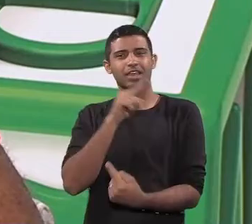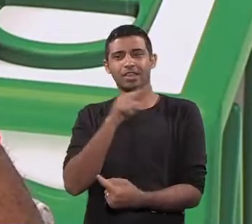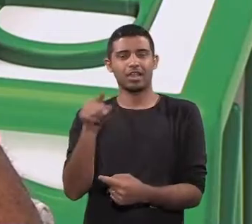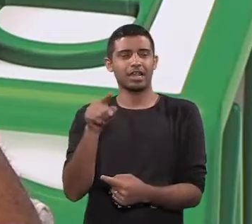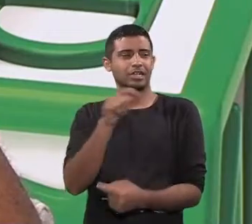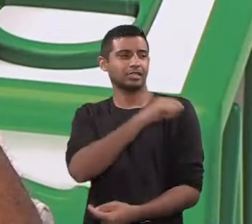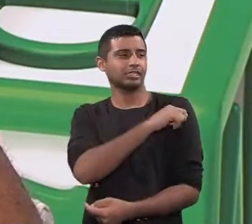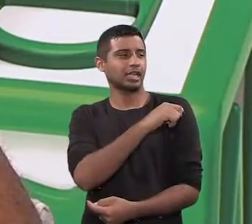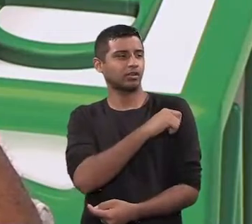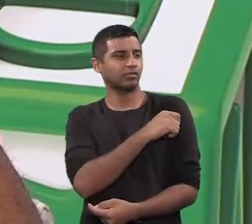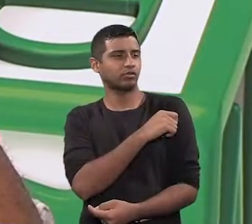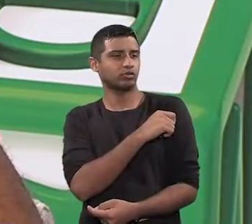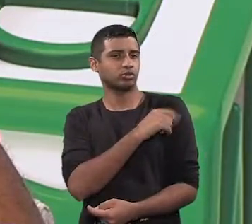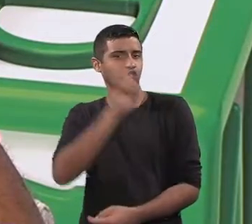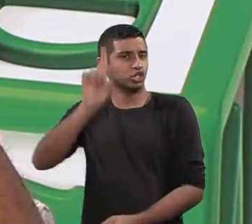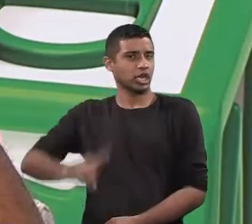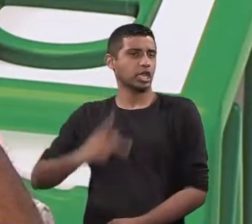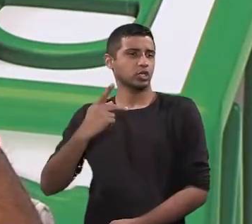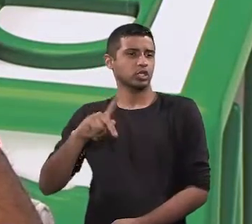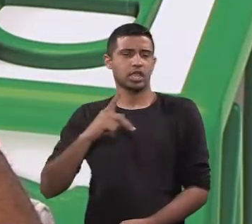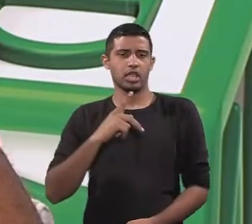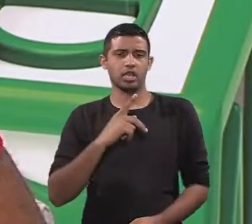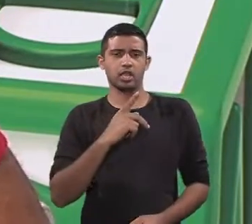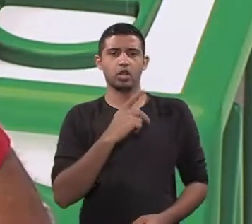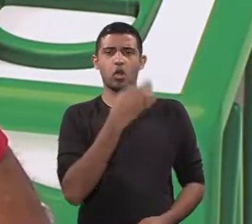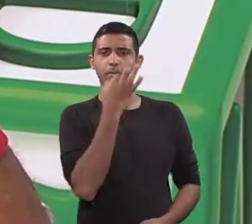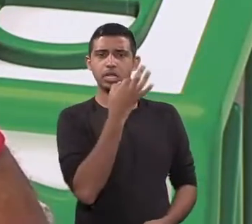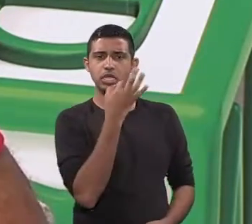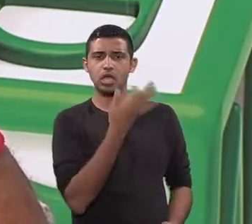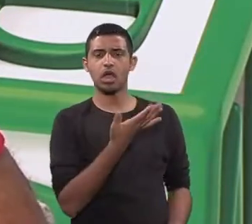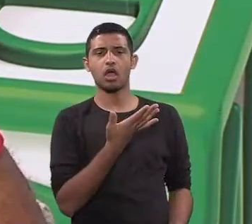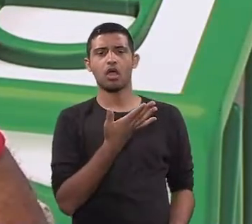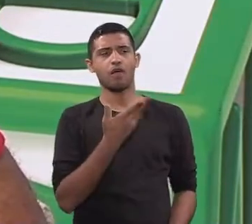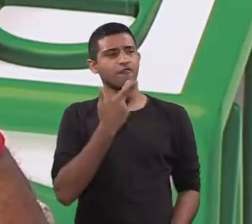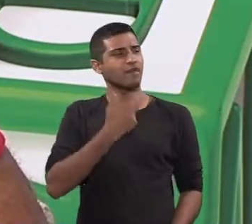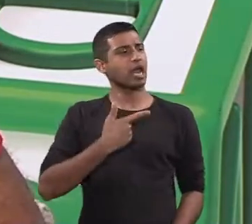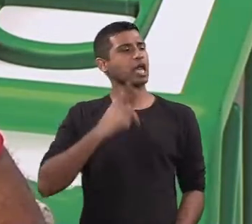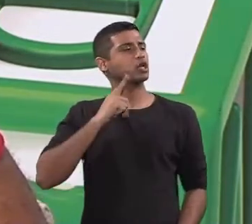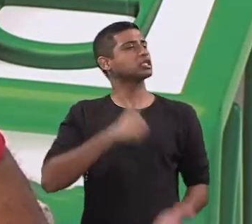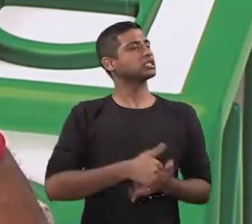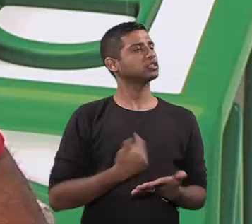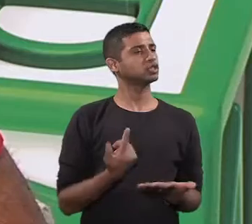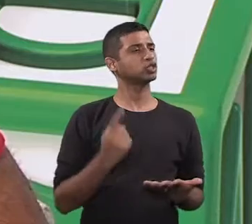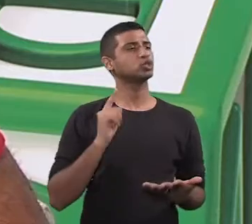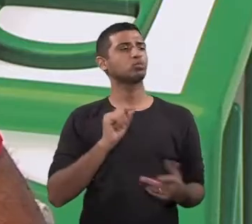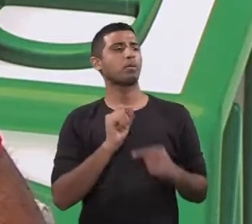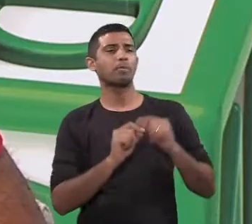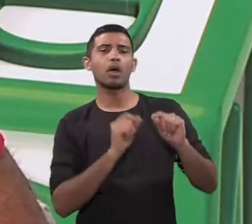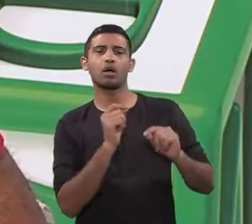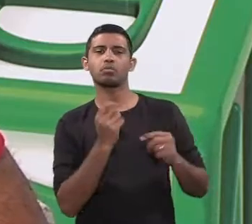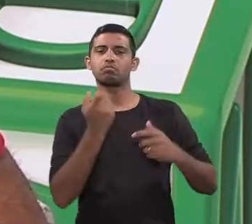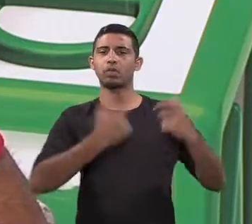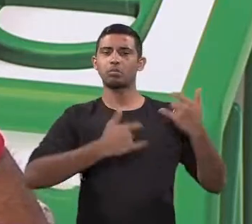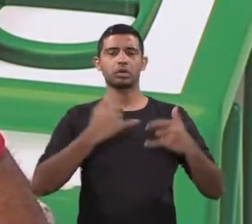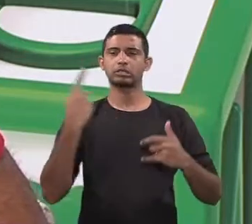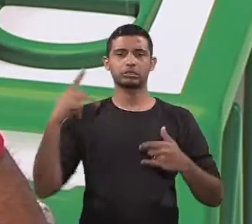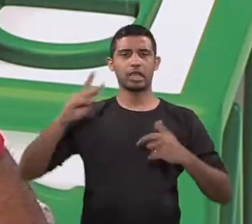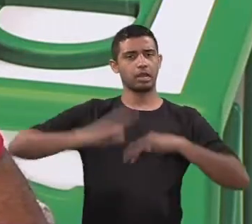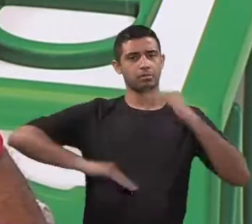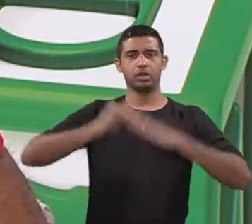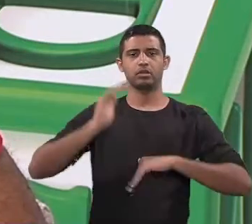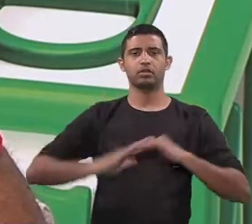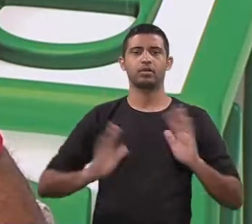etapas, tendo ali o direito de expressar o seu desenvolvimento naquilo que ele tem a sua